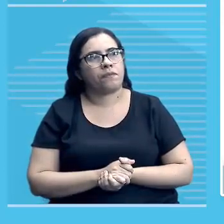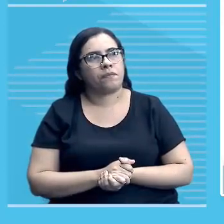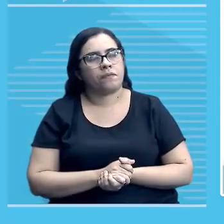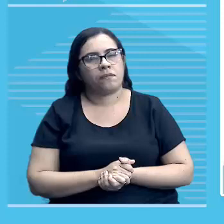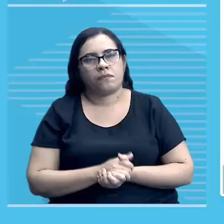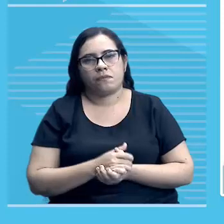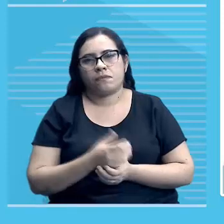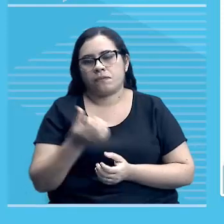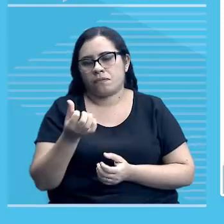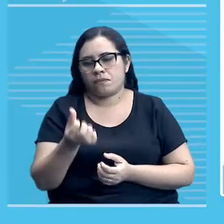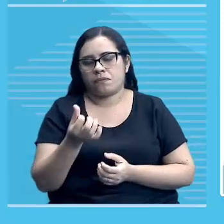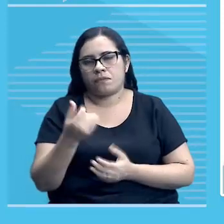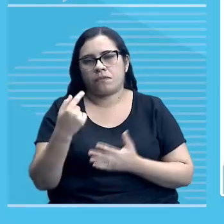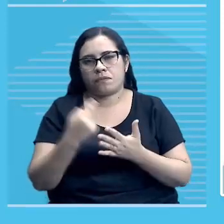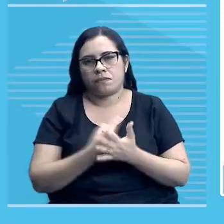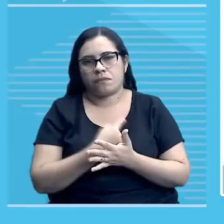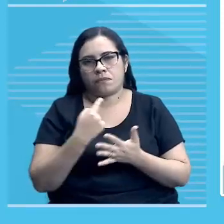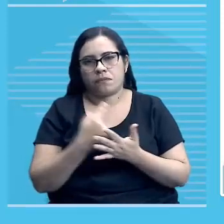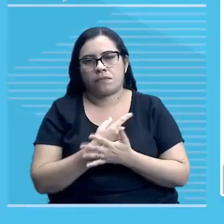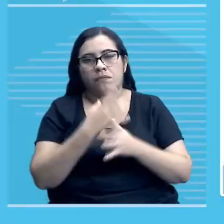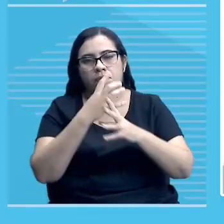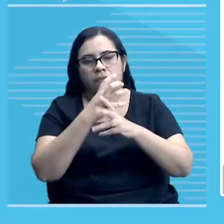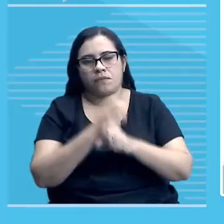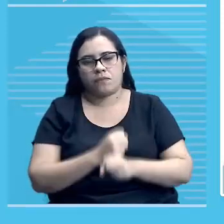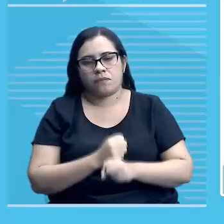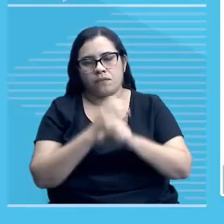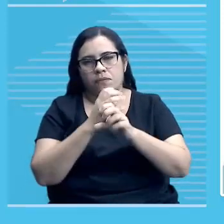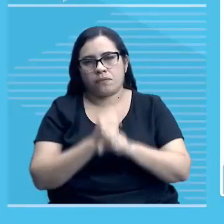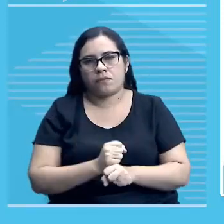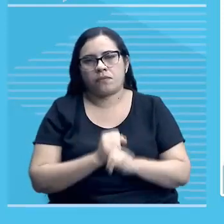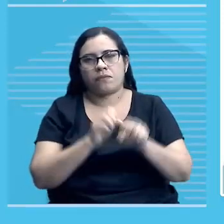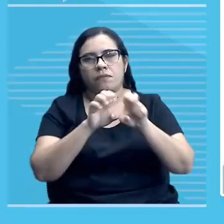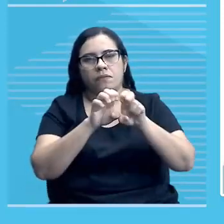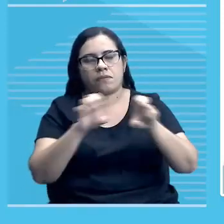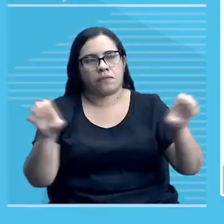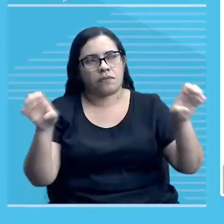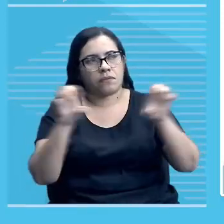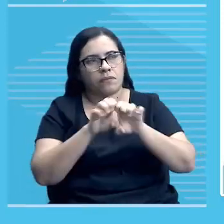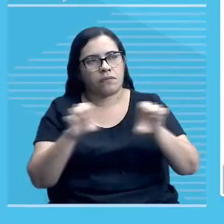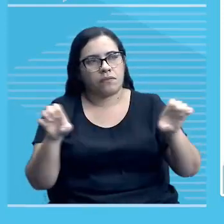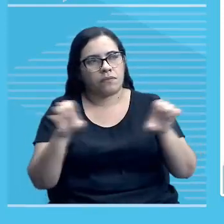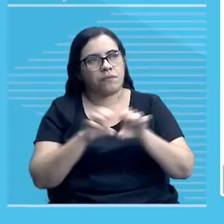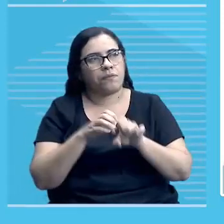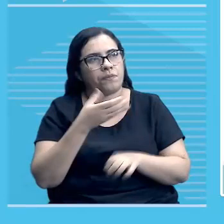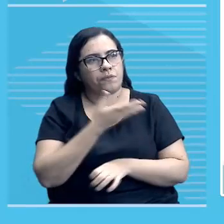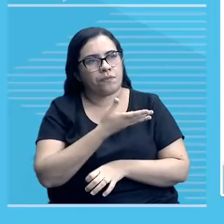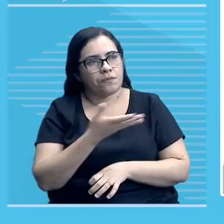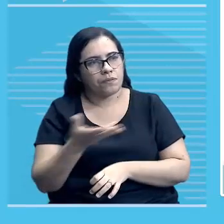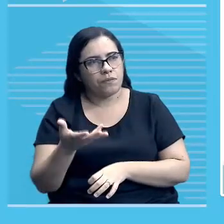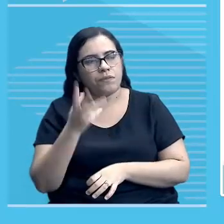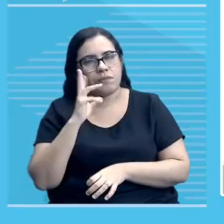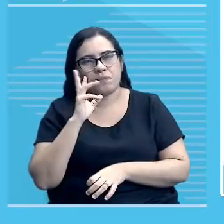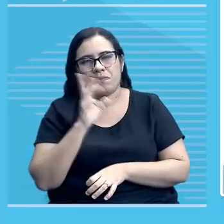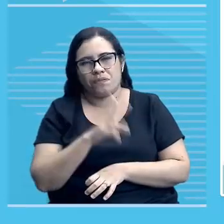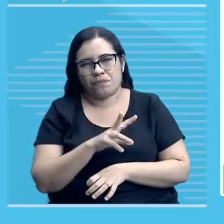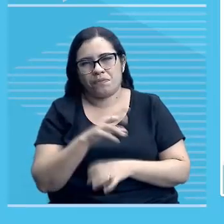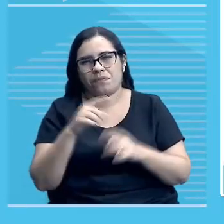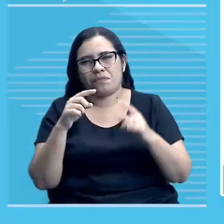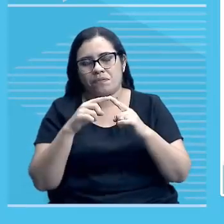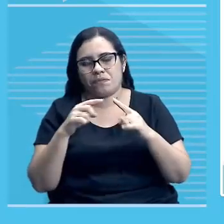Questão 6. Resolva a equação. Nós temos essa equaçãozinha aí.